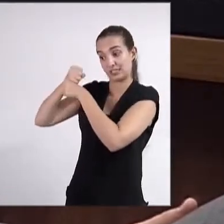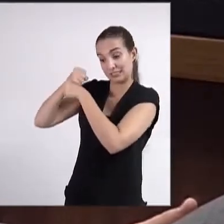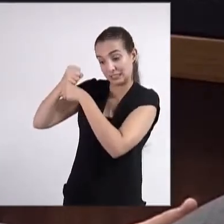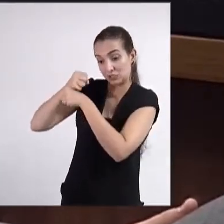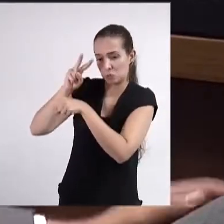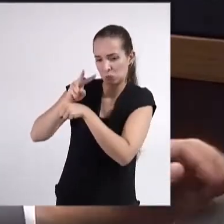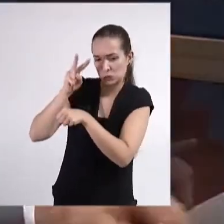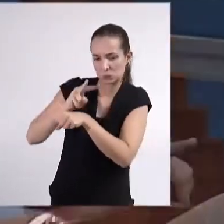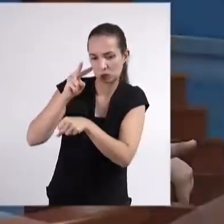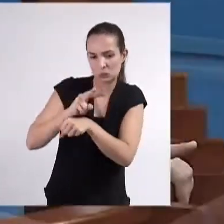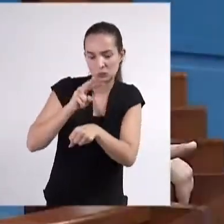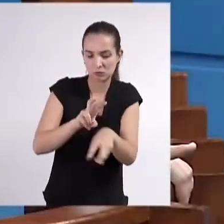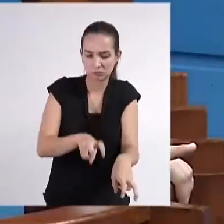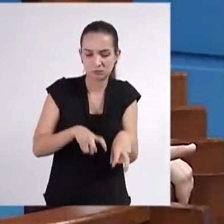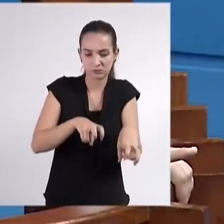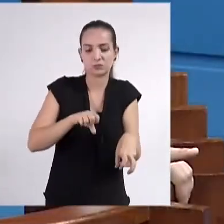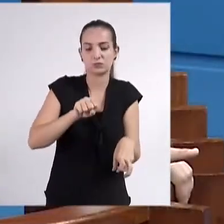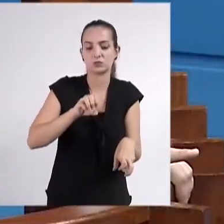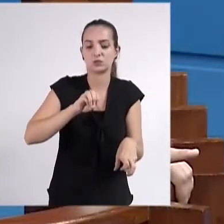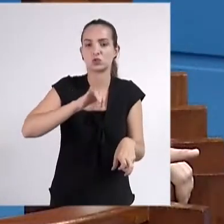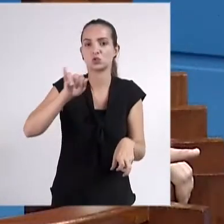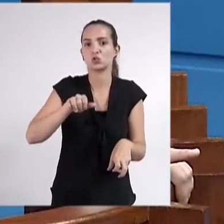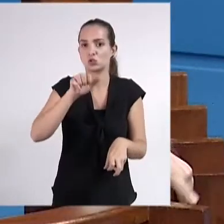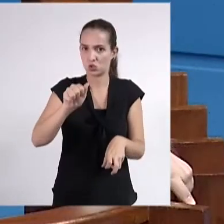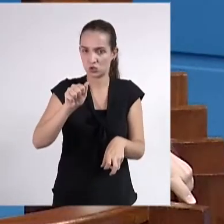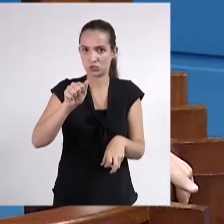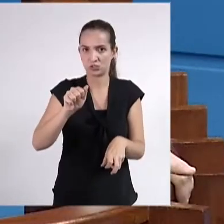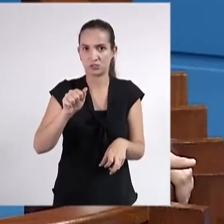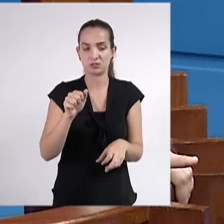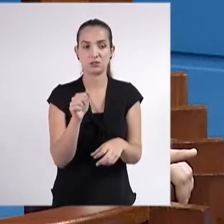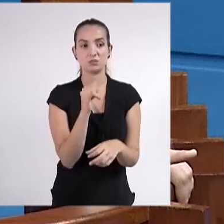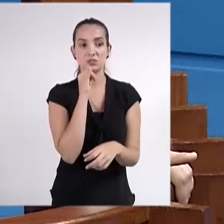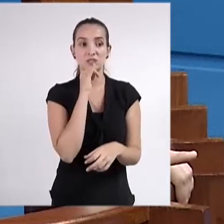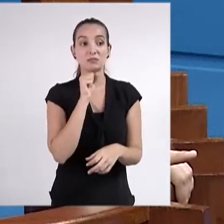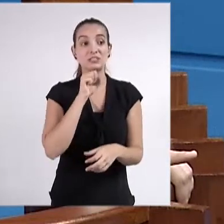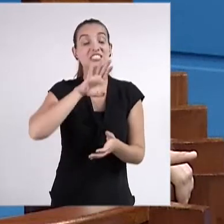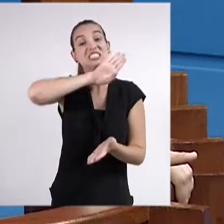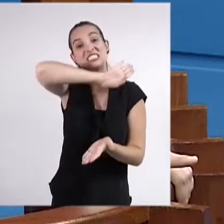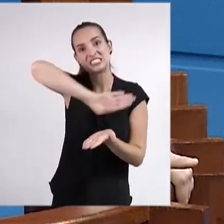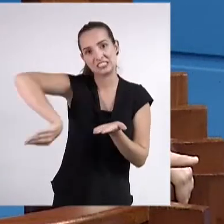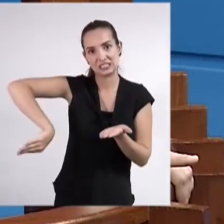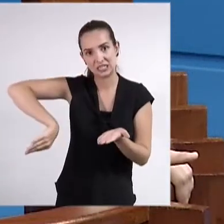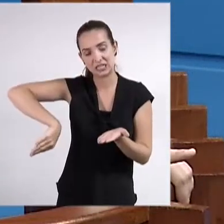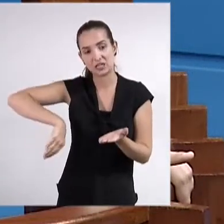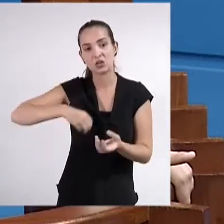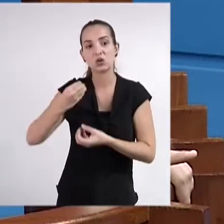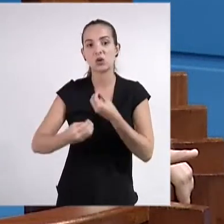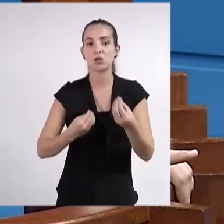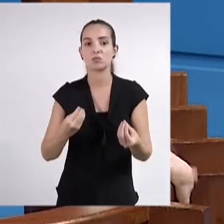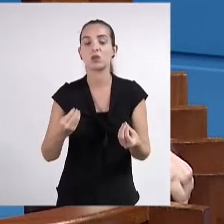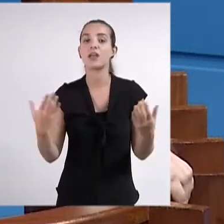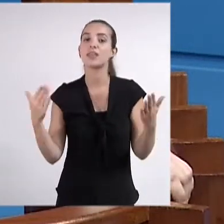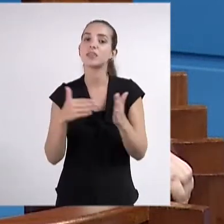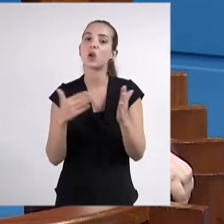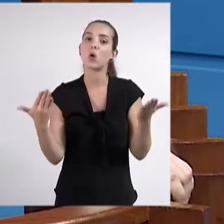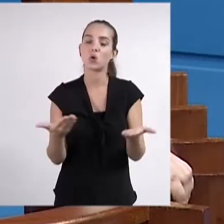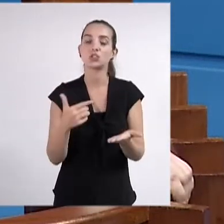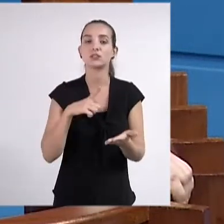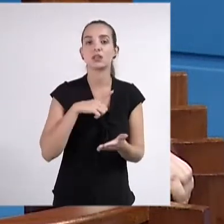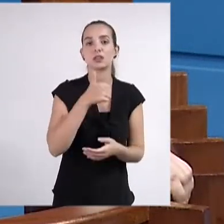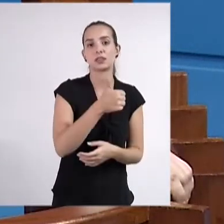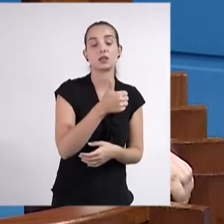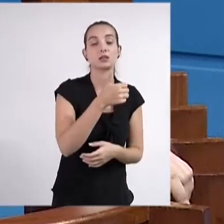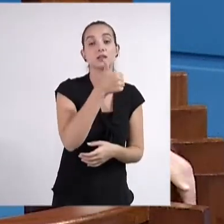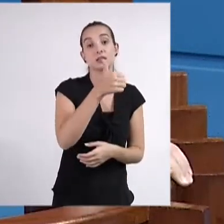dependendo, uma implementação no orçamento do Mato Grosso de 10 bilhões de reais. Já existem estudos nesse